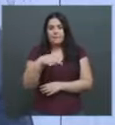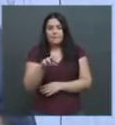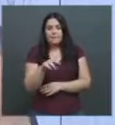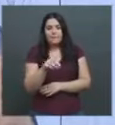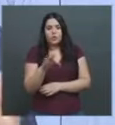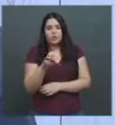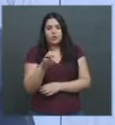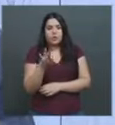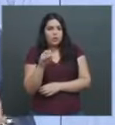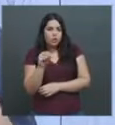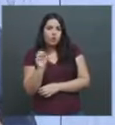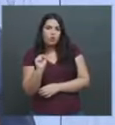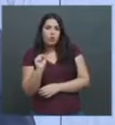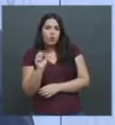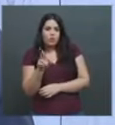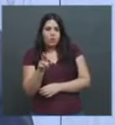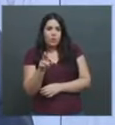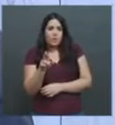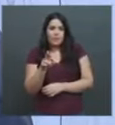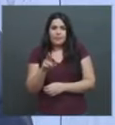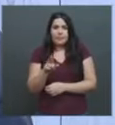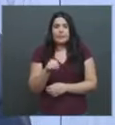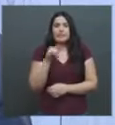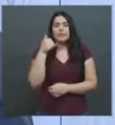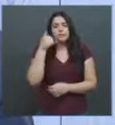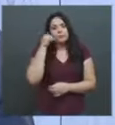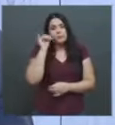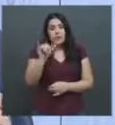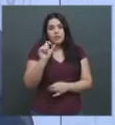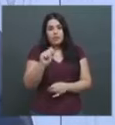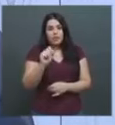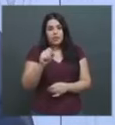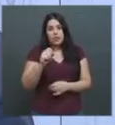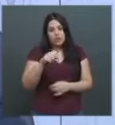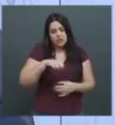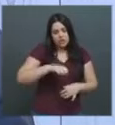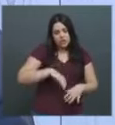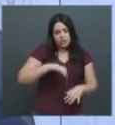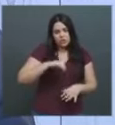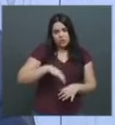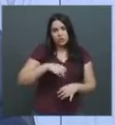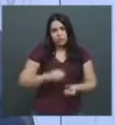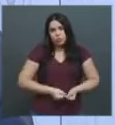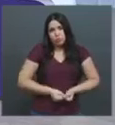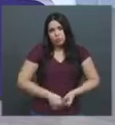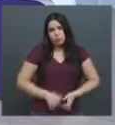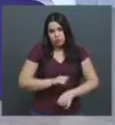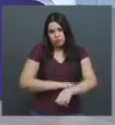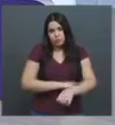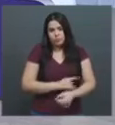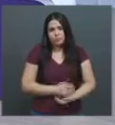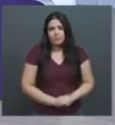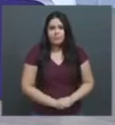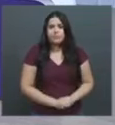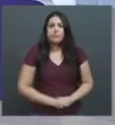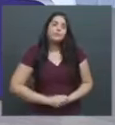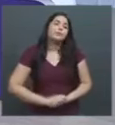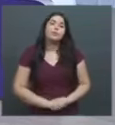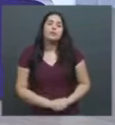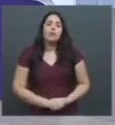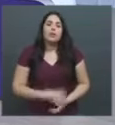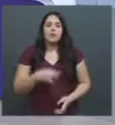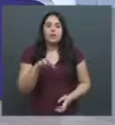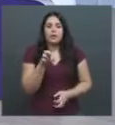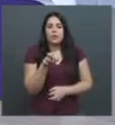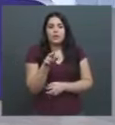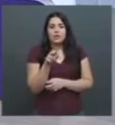Um absorvente para evitar os respingos que às vezes acontecem na lida social das mulheres. Ok. E doutora Tereza,